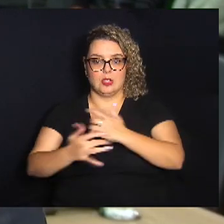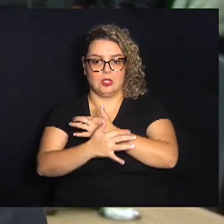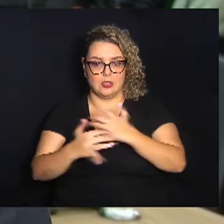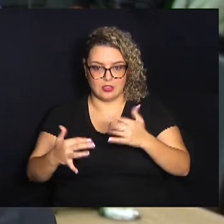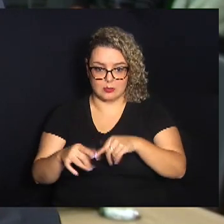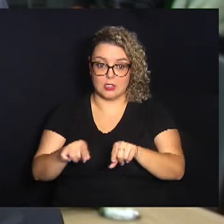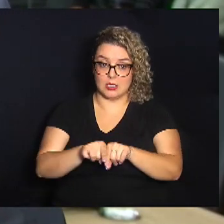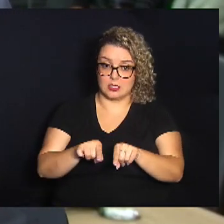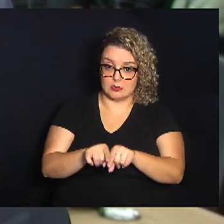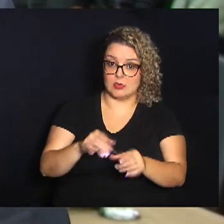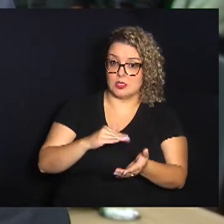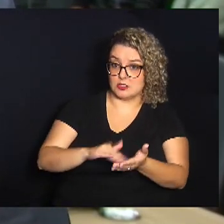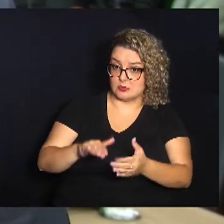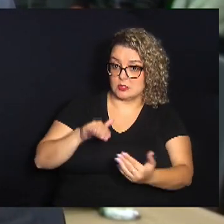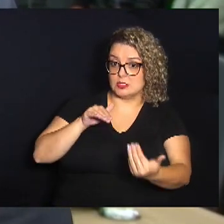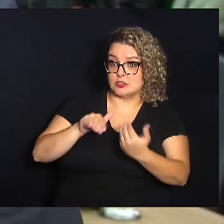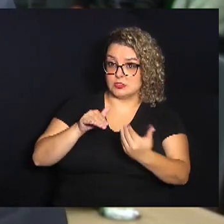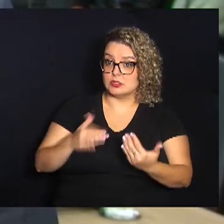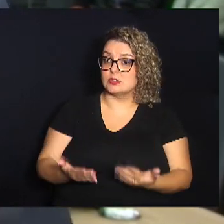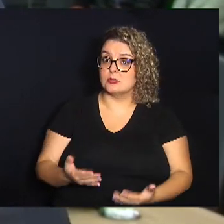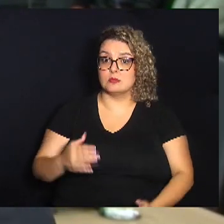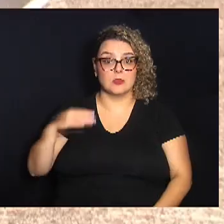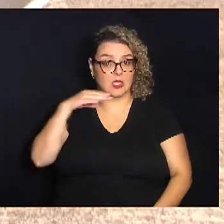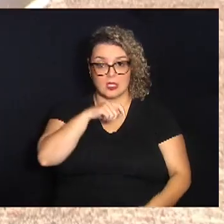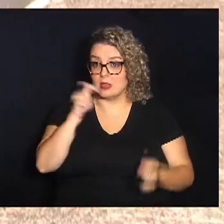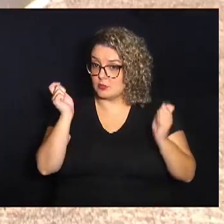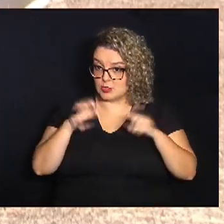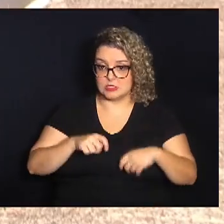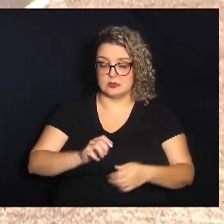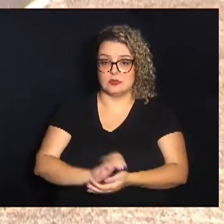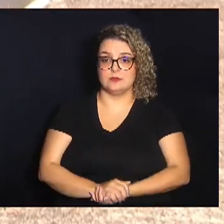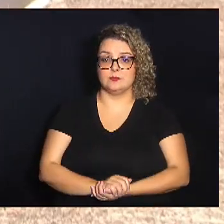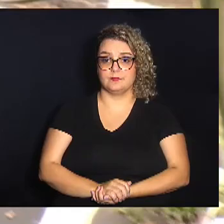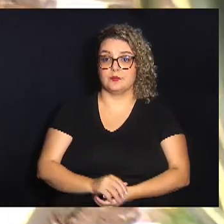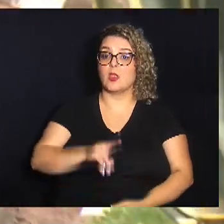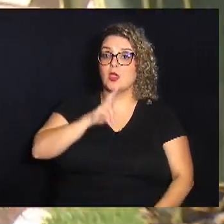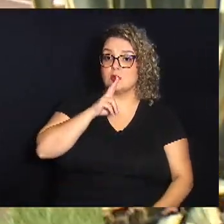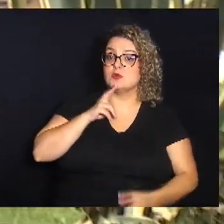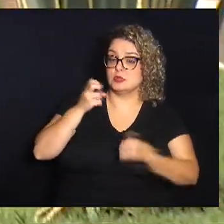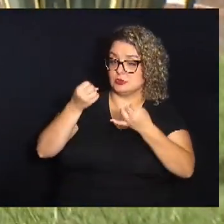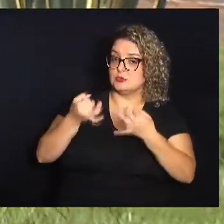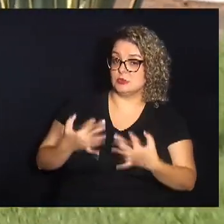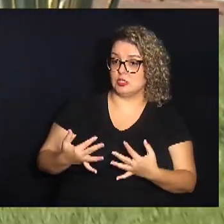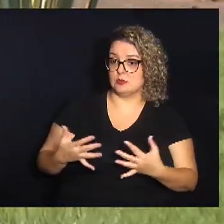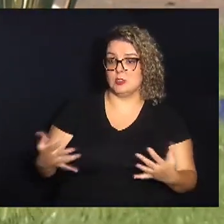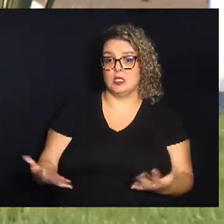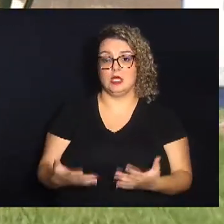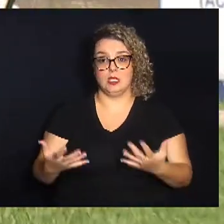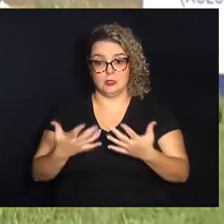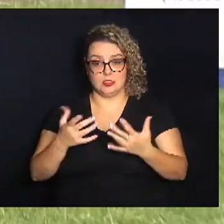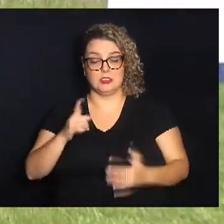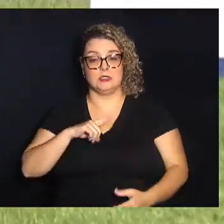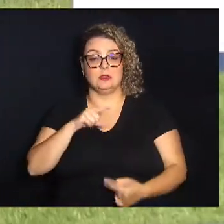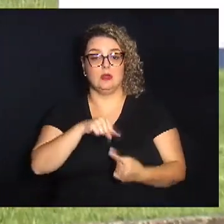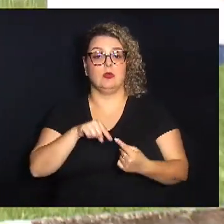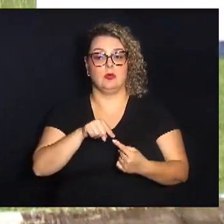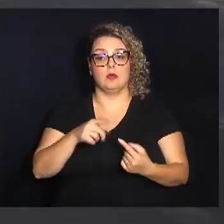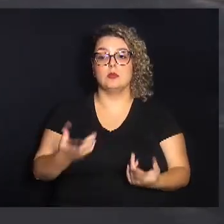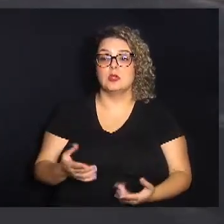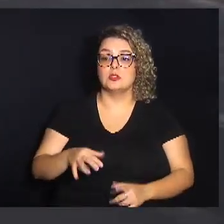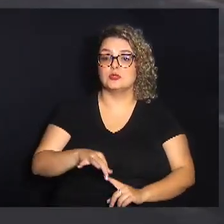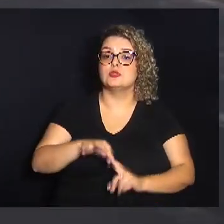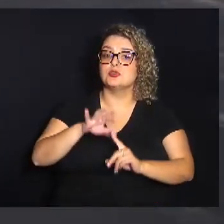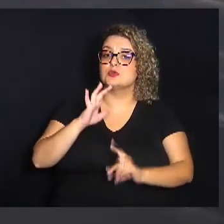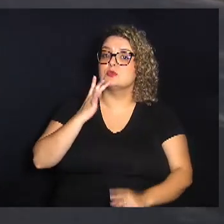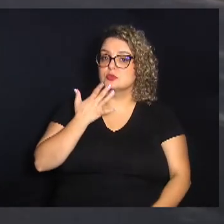também Secretaria de Transporte o mais rápido possível. Osseri esclarece que a iniciativa tem como objetivo e